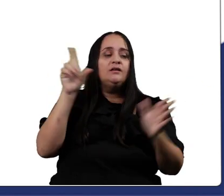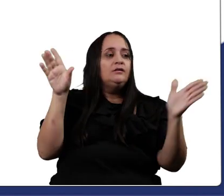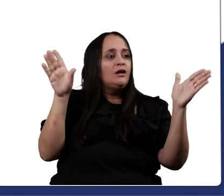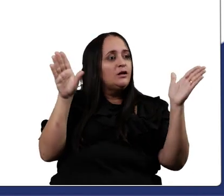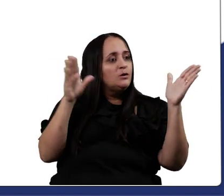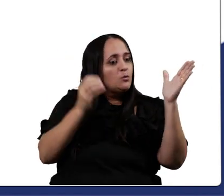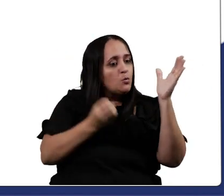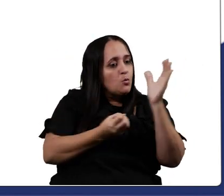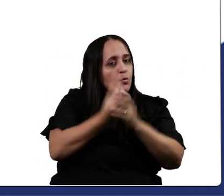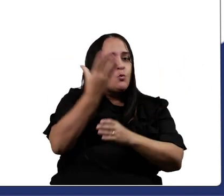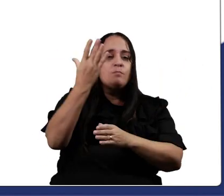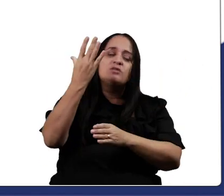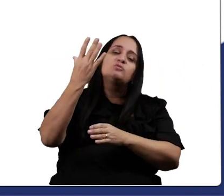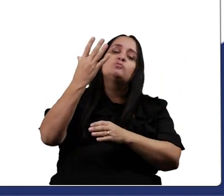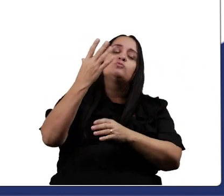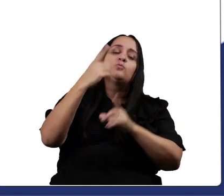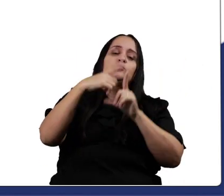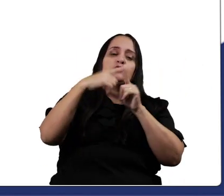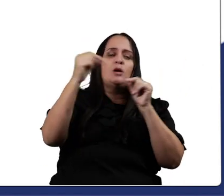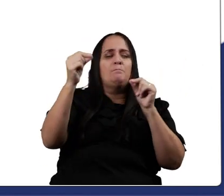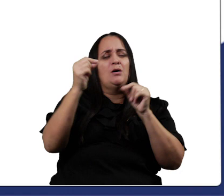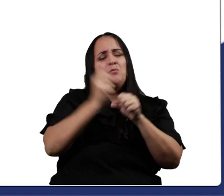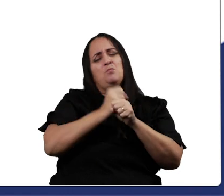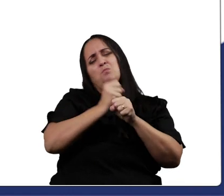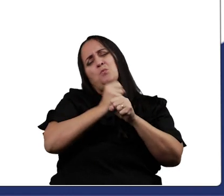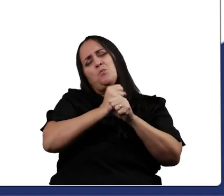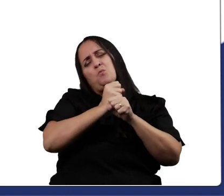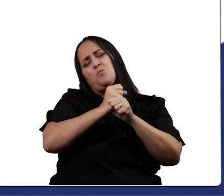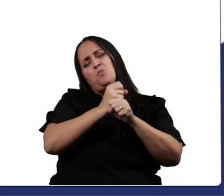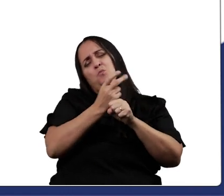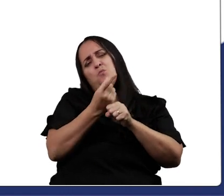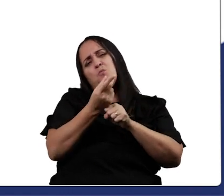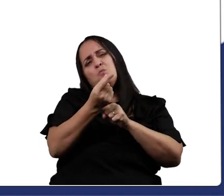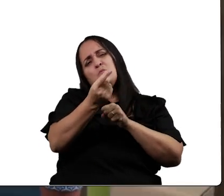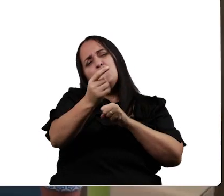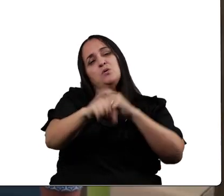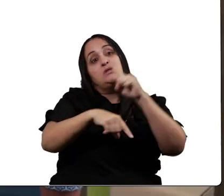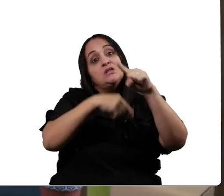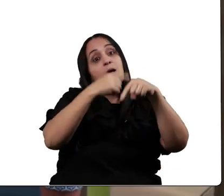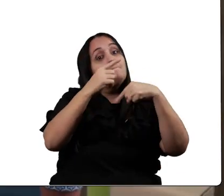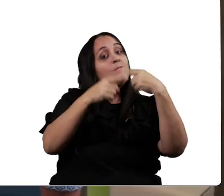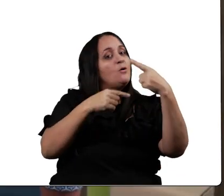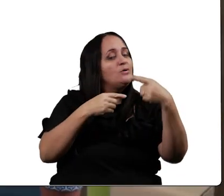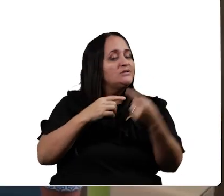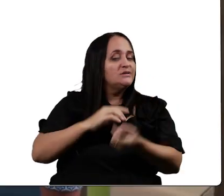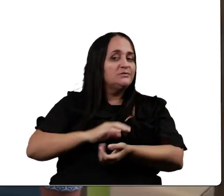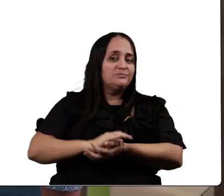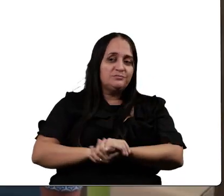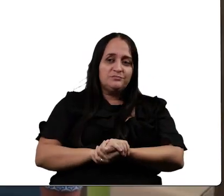muito tempo depois. Olha aqui a fonte citada, tá?